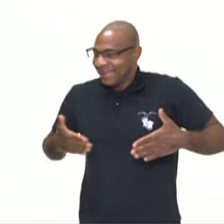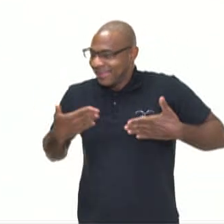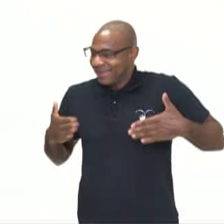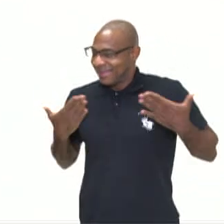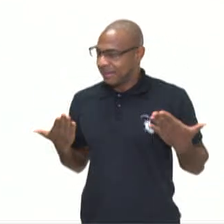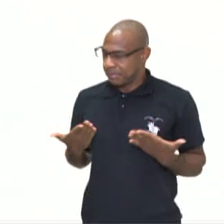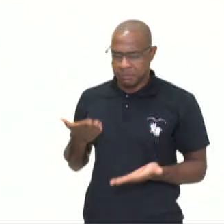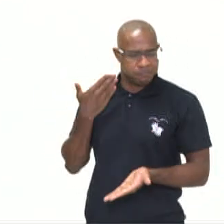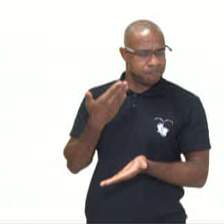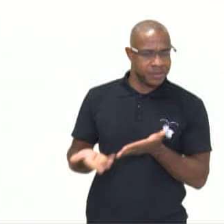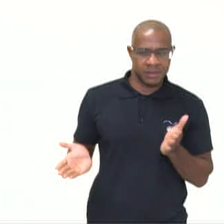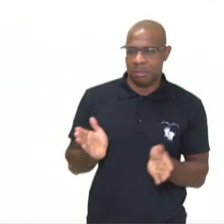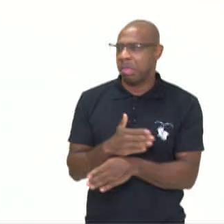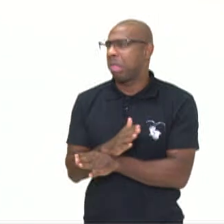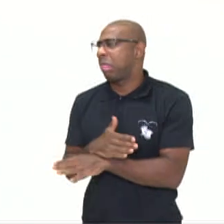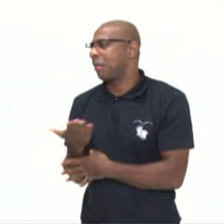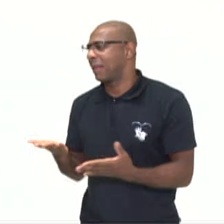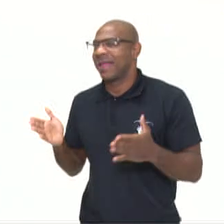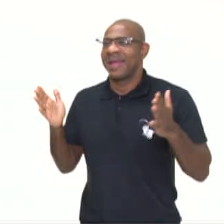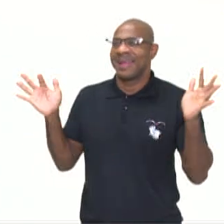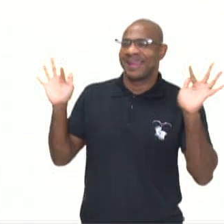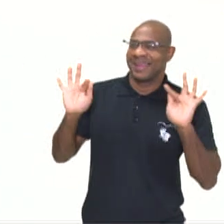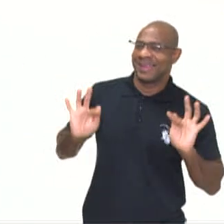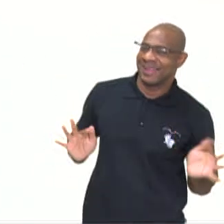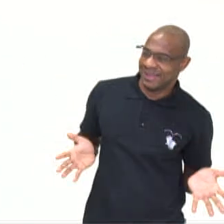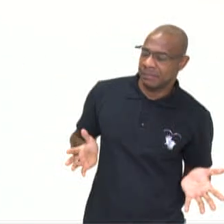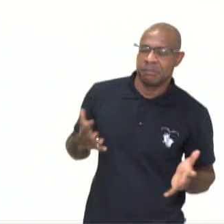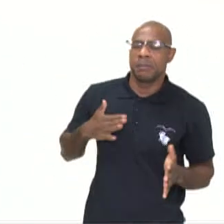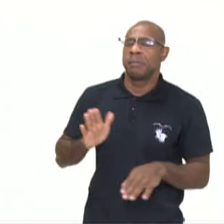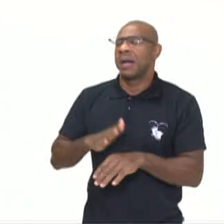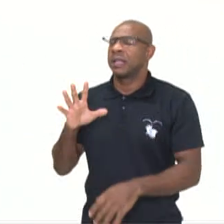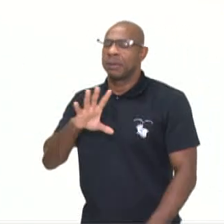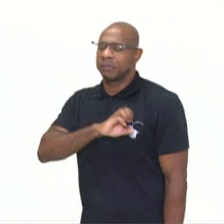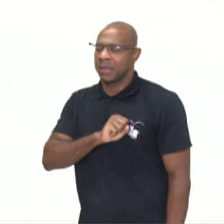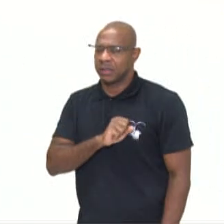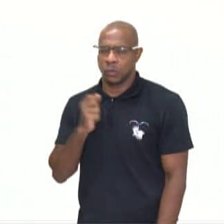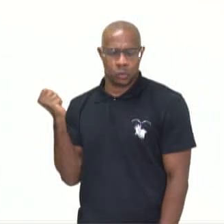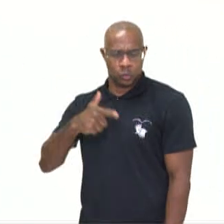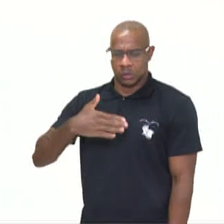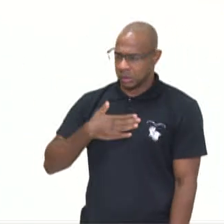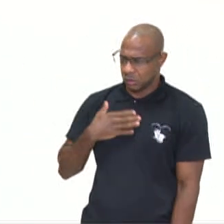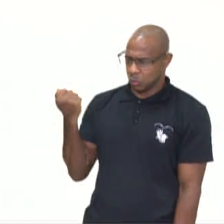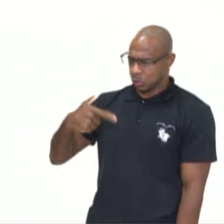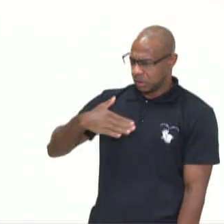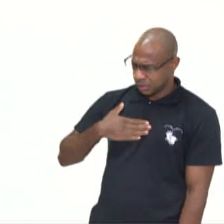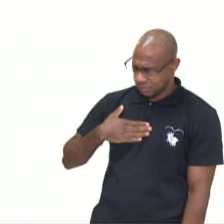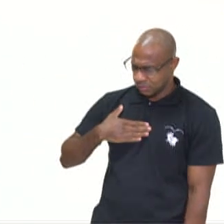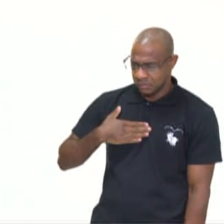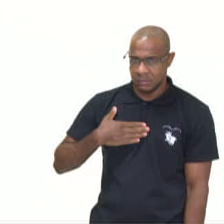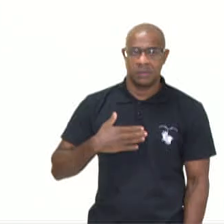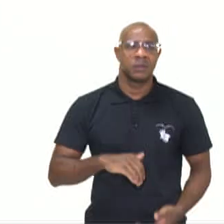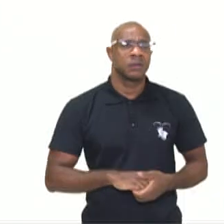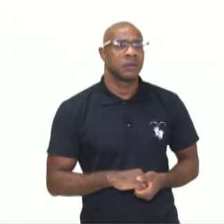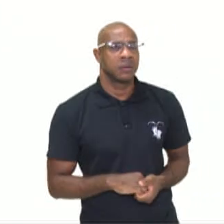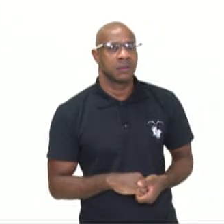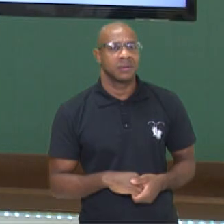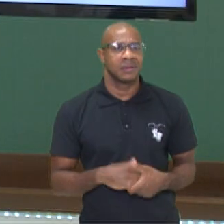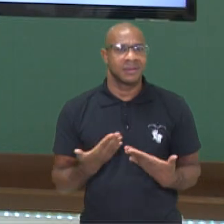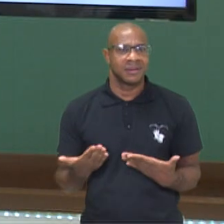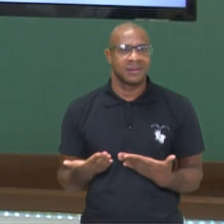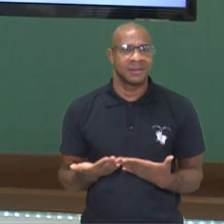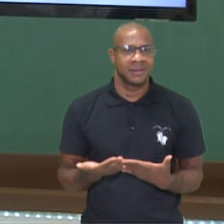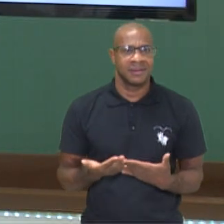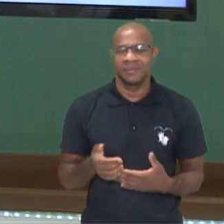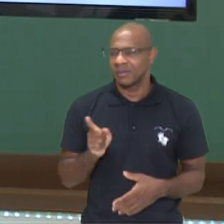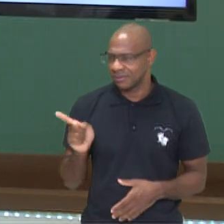mais perdida, mais alegre e mais apaixonada do que eu? Veja só, você já ouviu